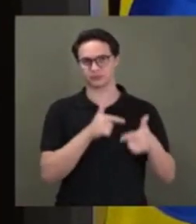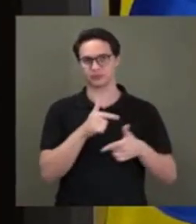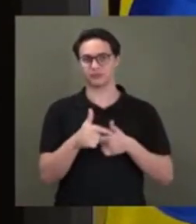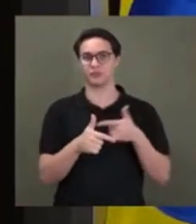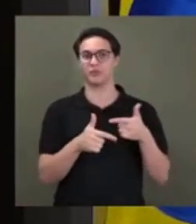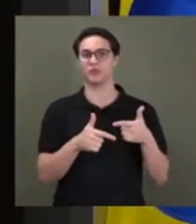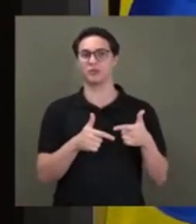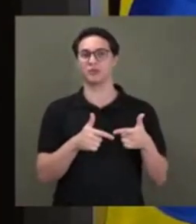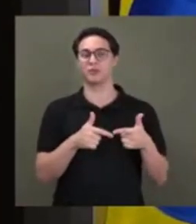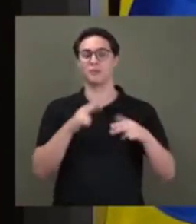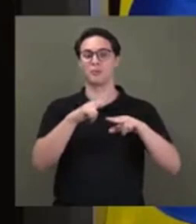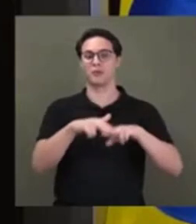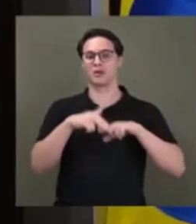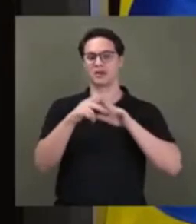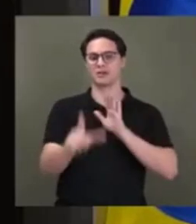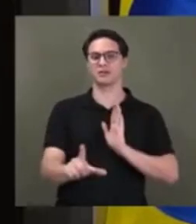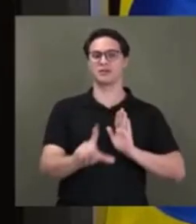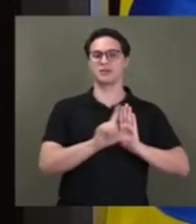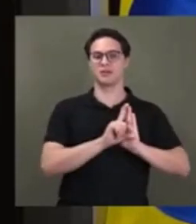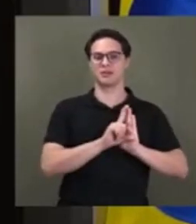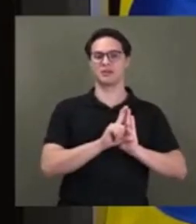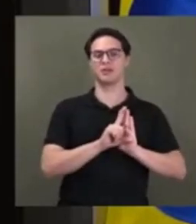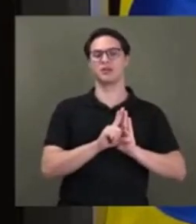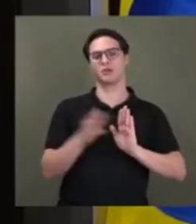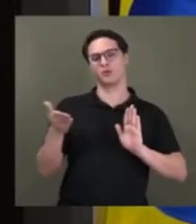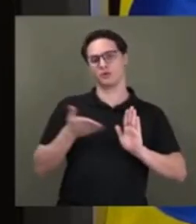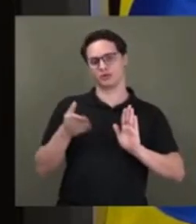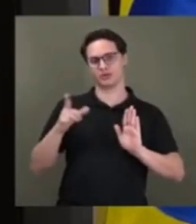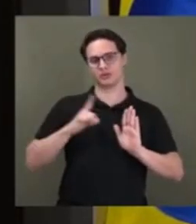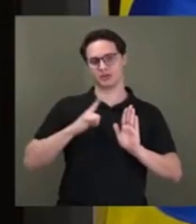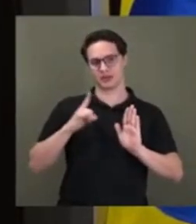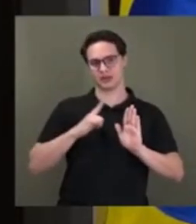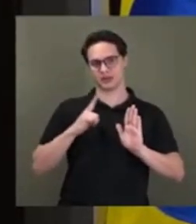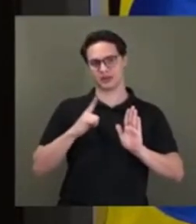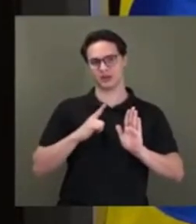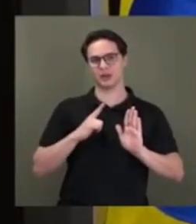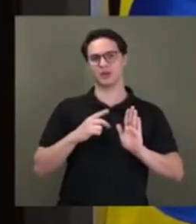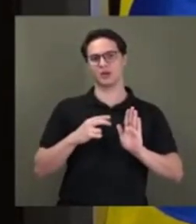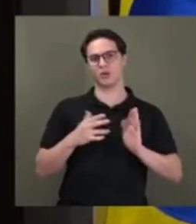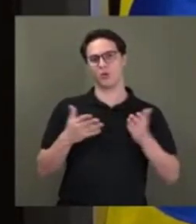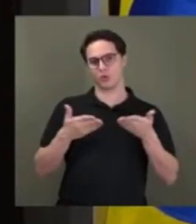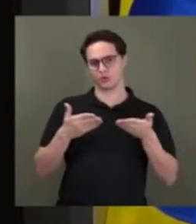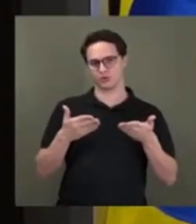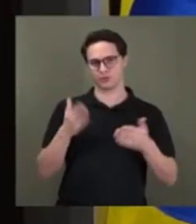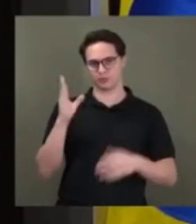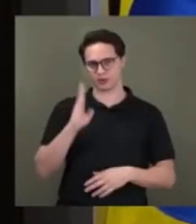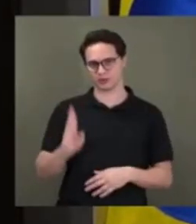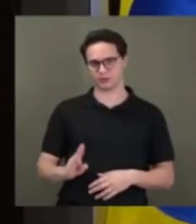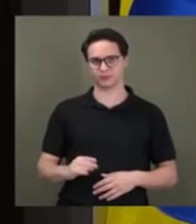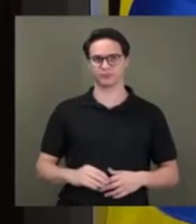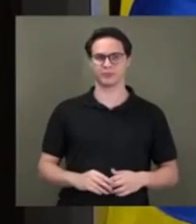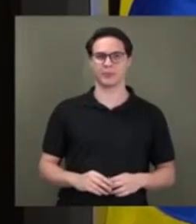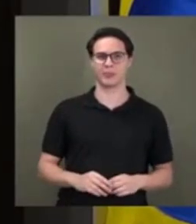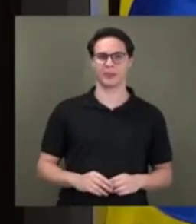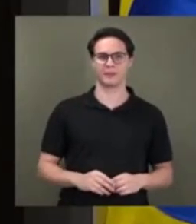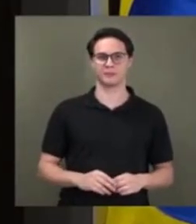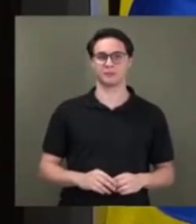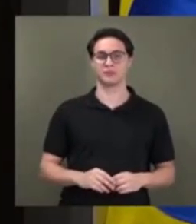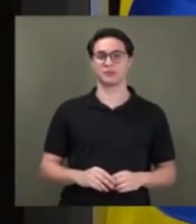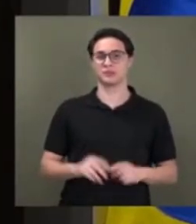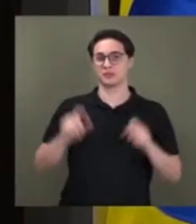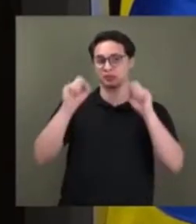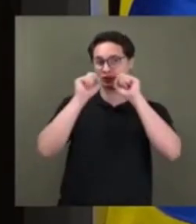à luz da lei de regência do respectivo regime jurídico. Chama a atenção, senhor presidente,